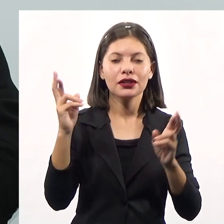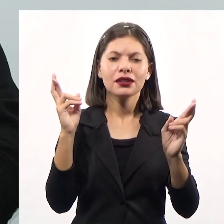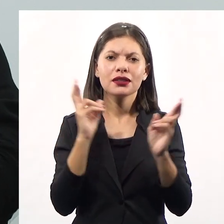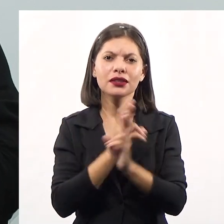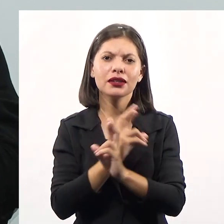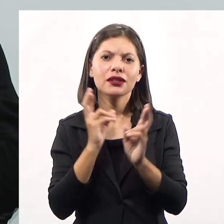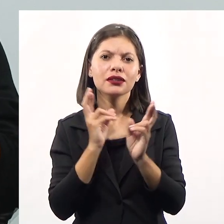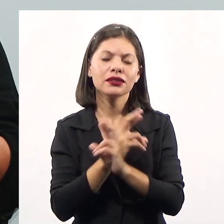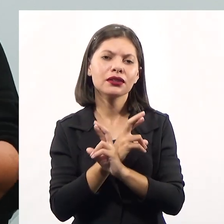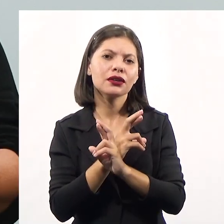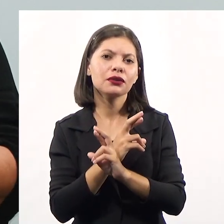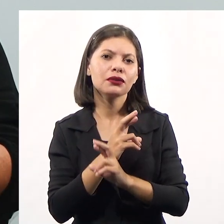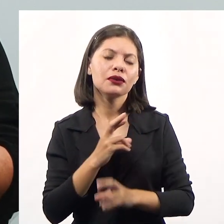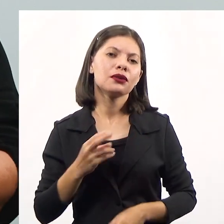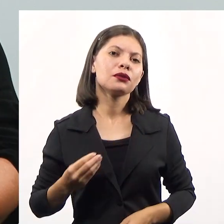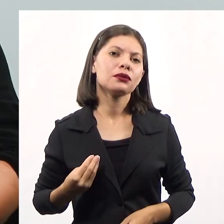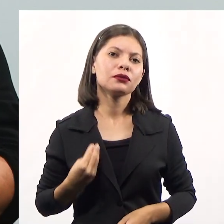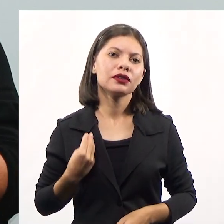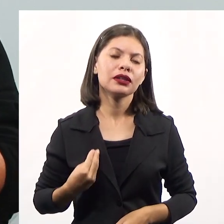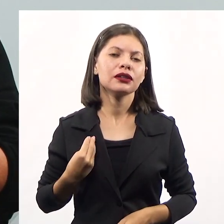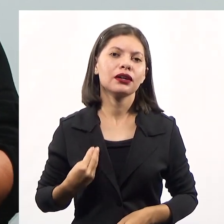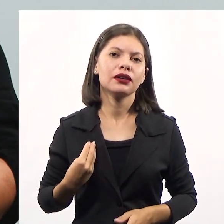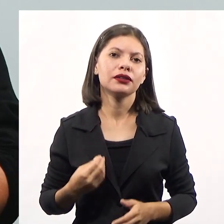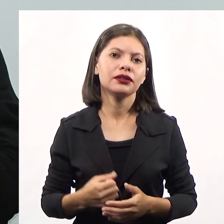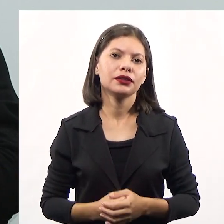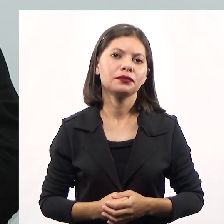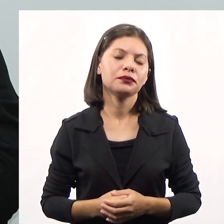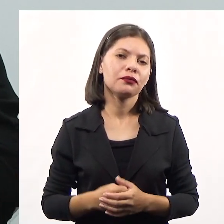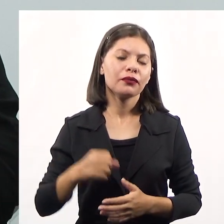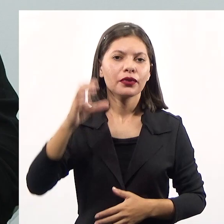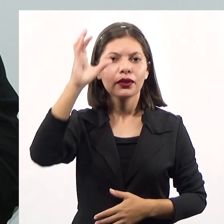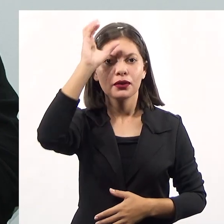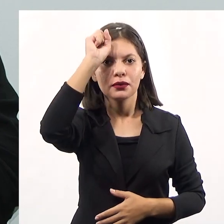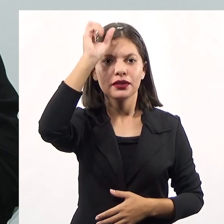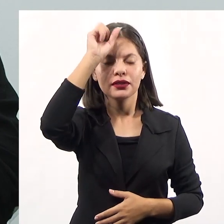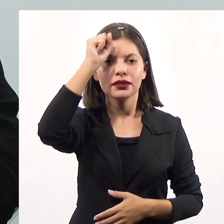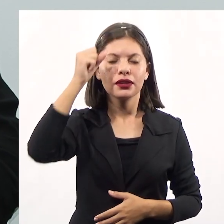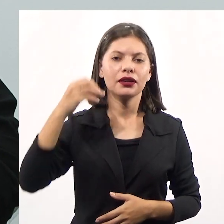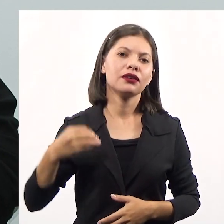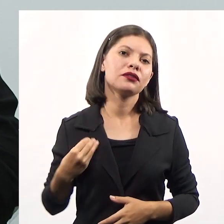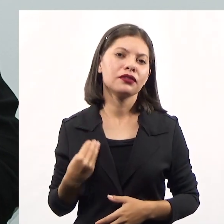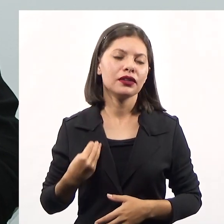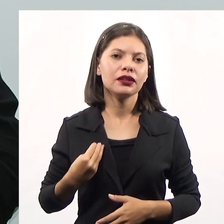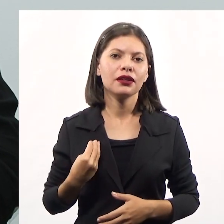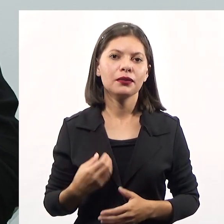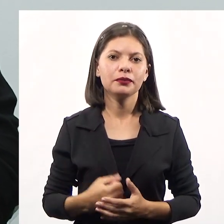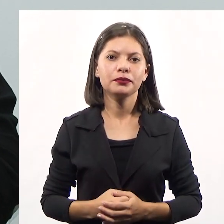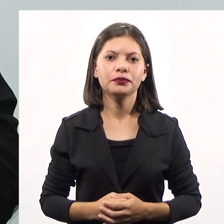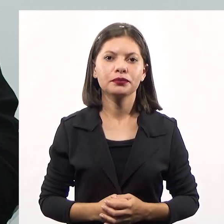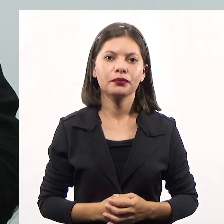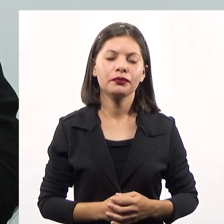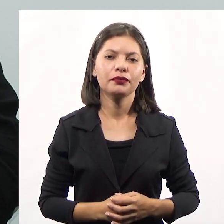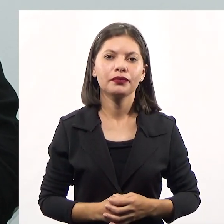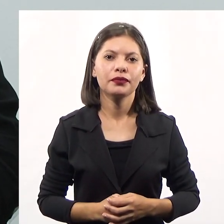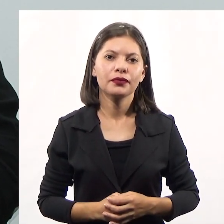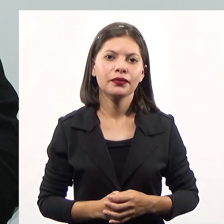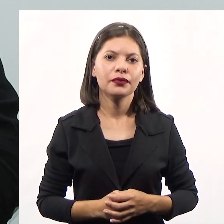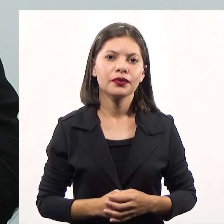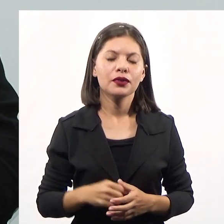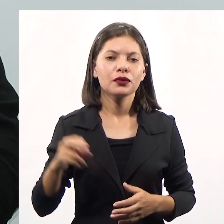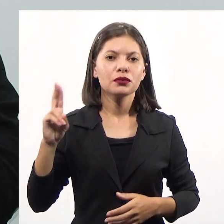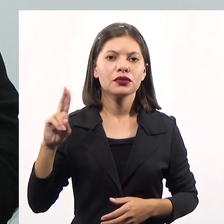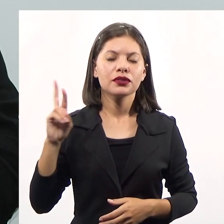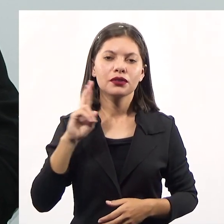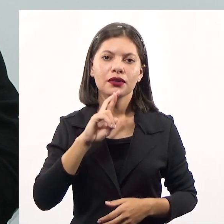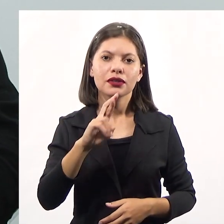com a realidade, né? Então, a gente busca conhecer a realidade por meio dela mesma, claro que com o uso da